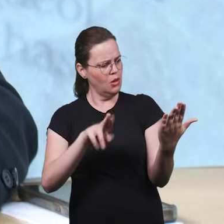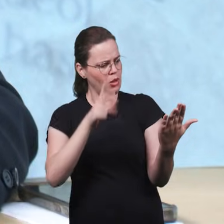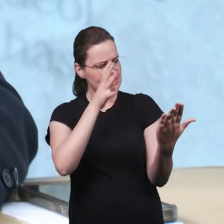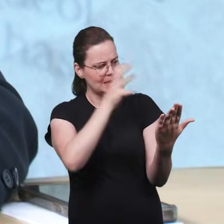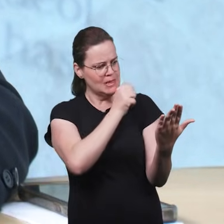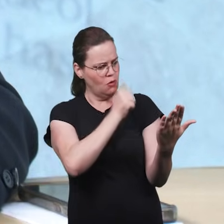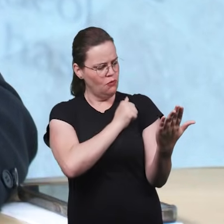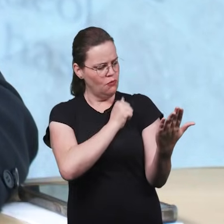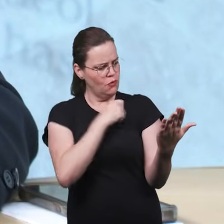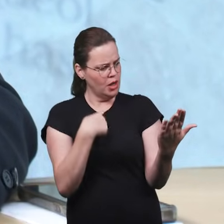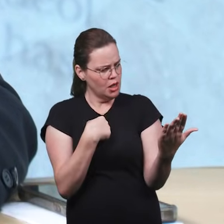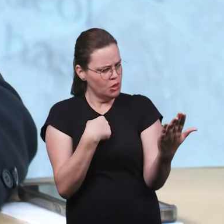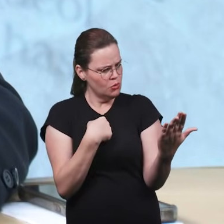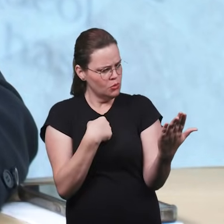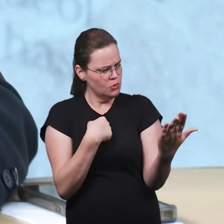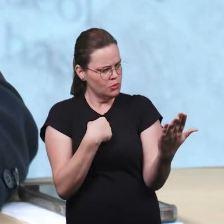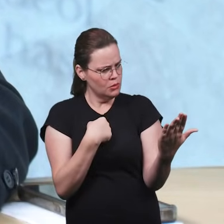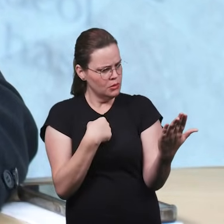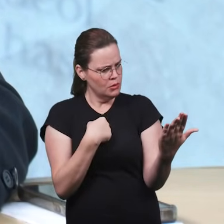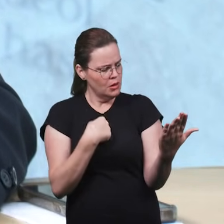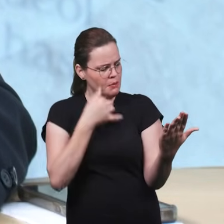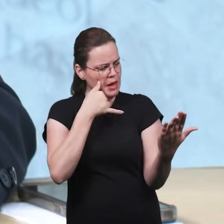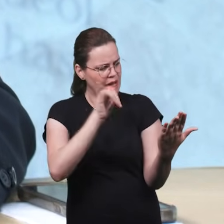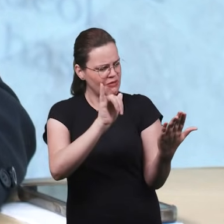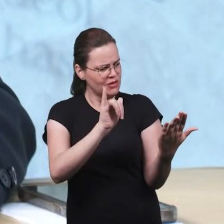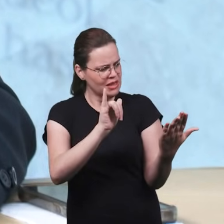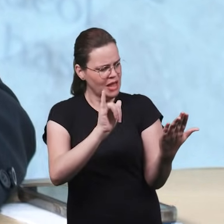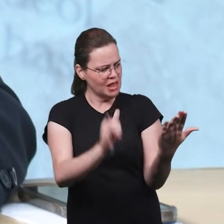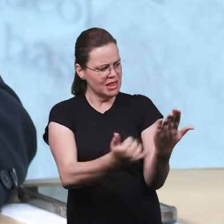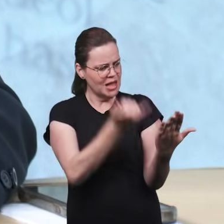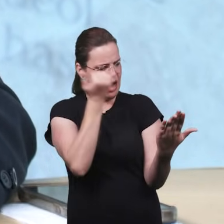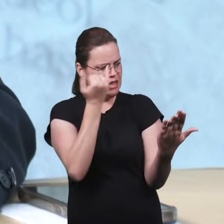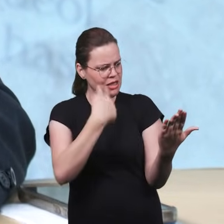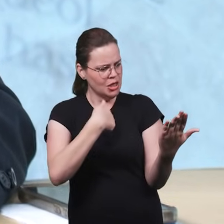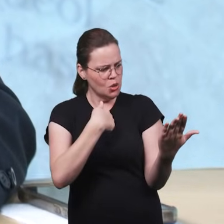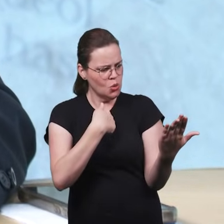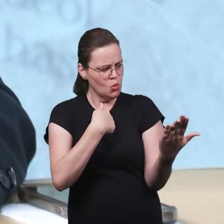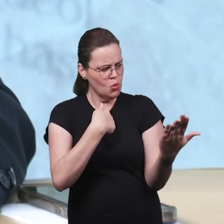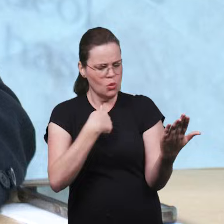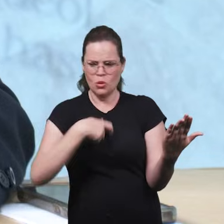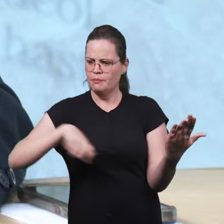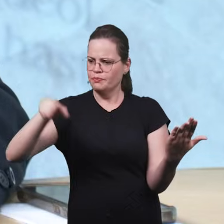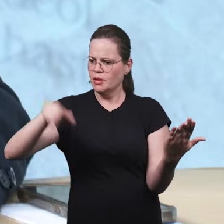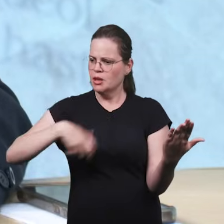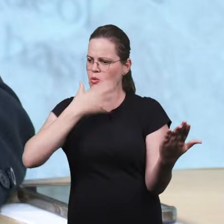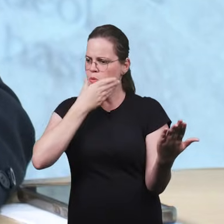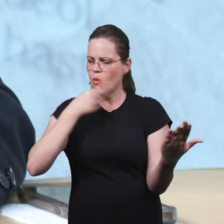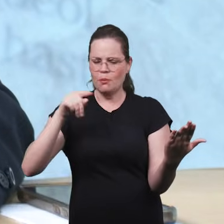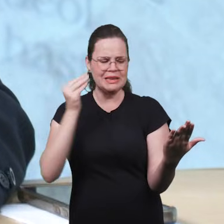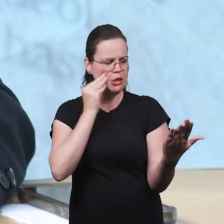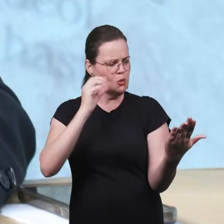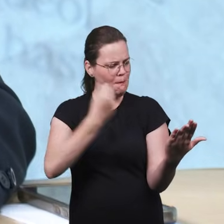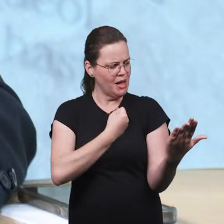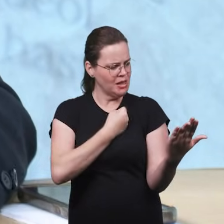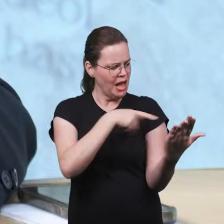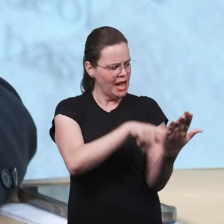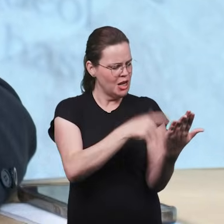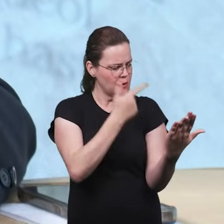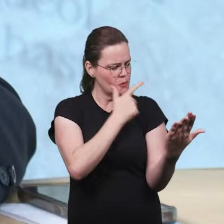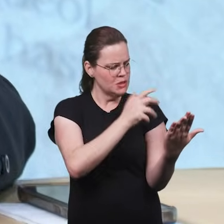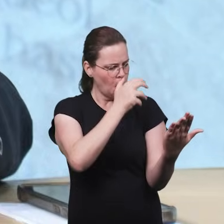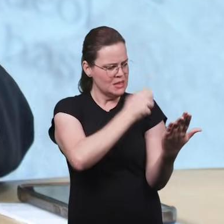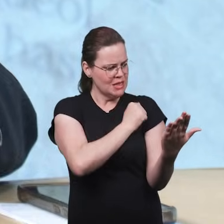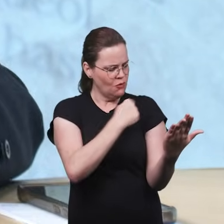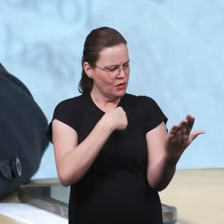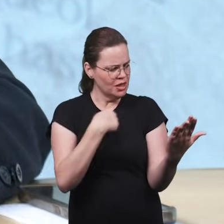havia livrado Assuero de um golpe que 2 eunucos queriam dar nele para tirar sua vida. E aí, então,